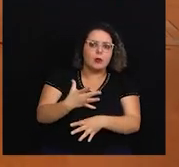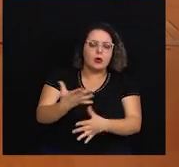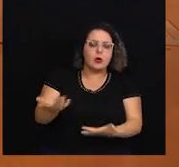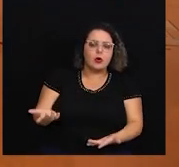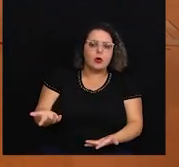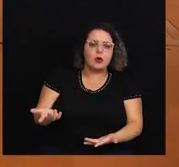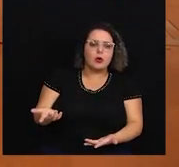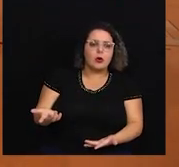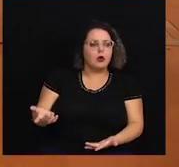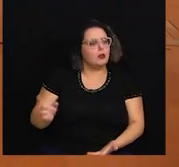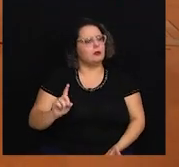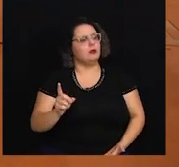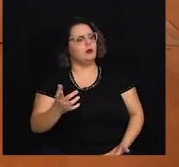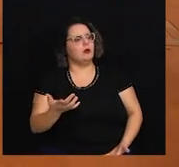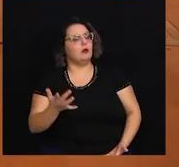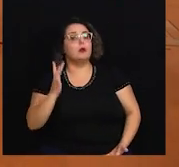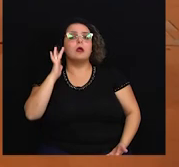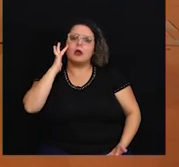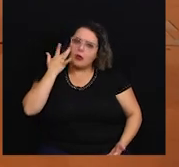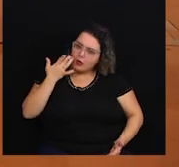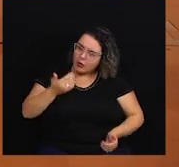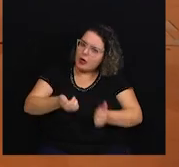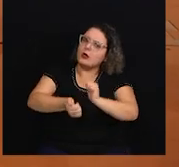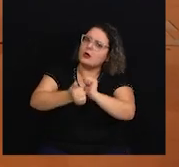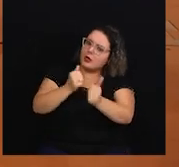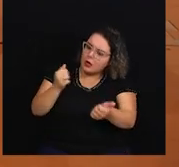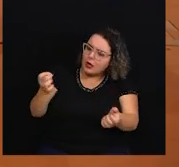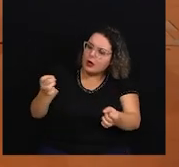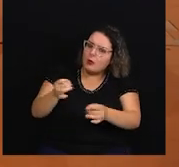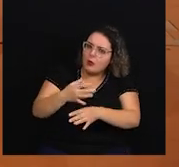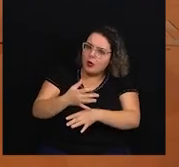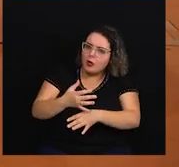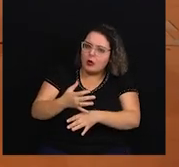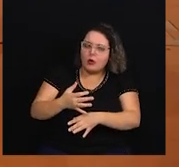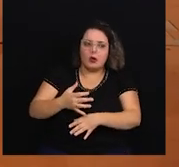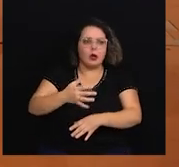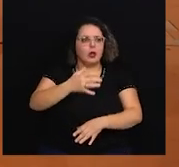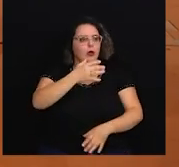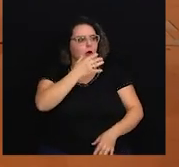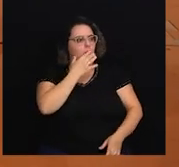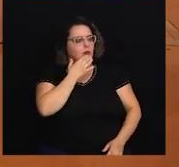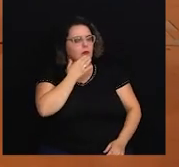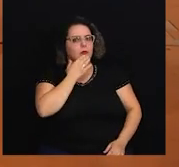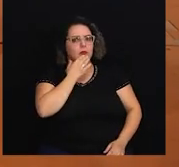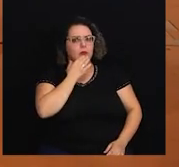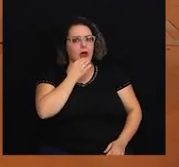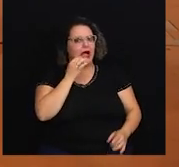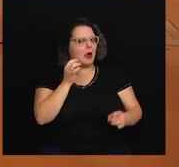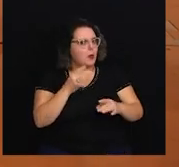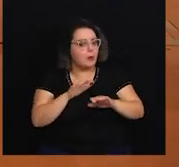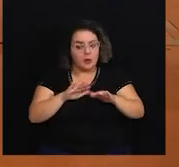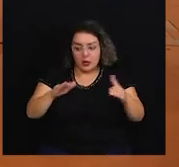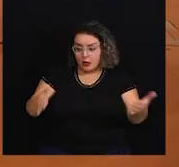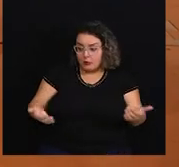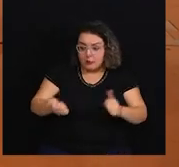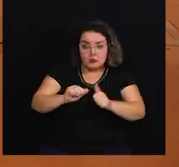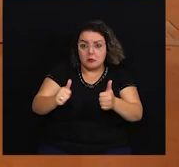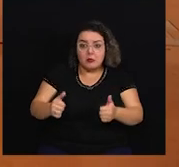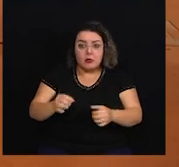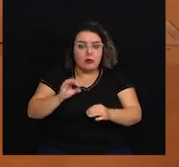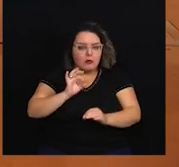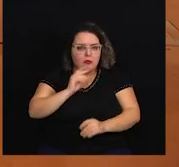Ela não falou eu acho que tinha acabado cara se você é um é mais um design não falou nada